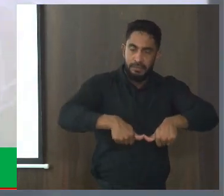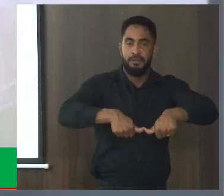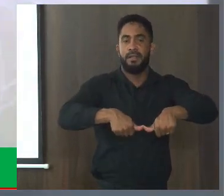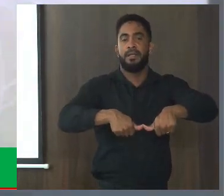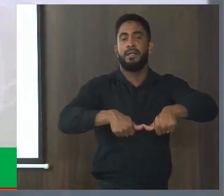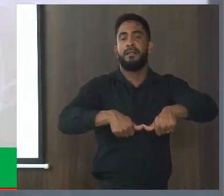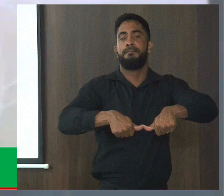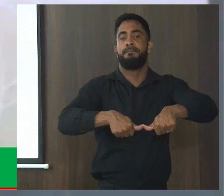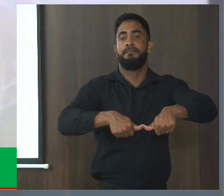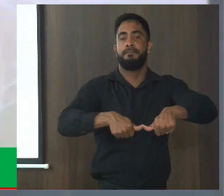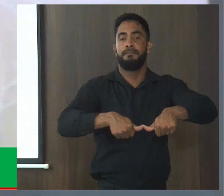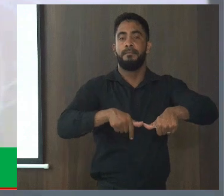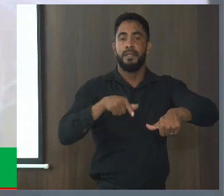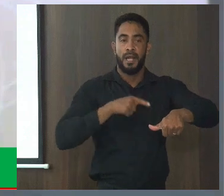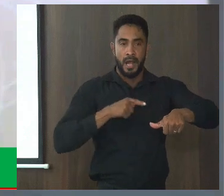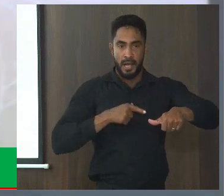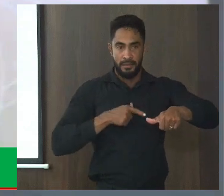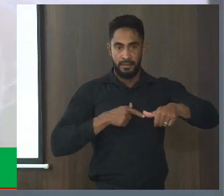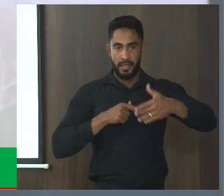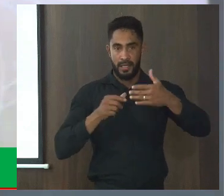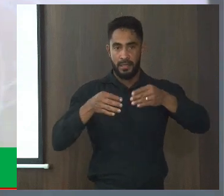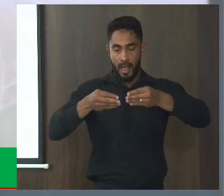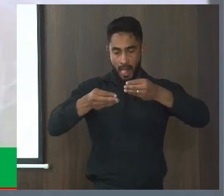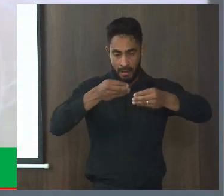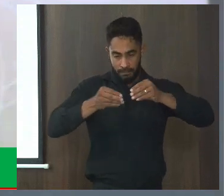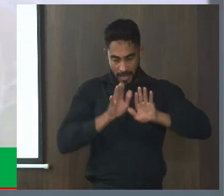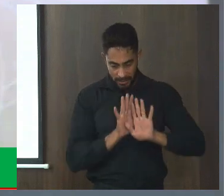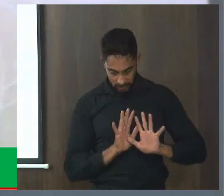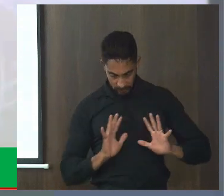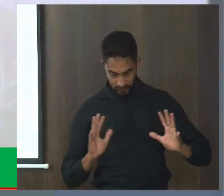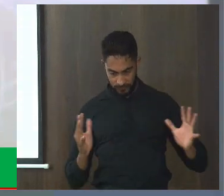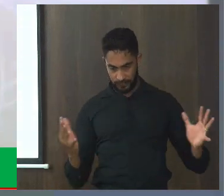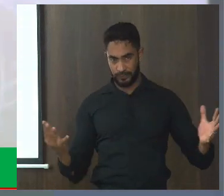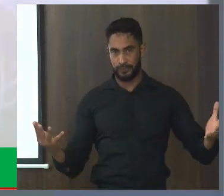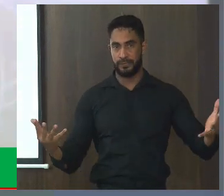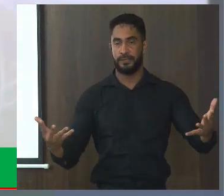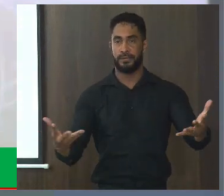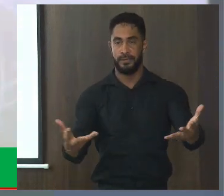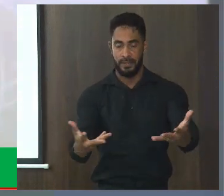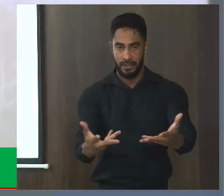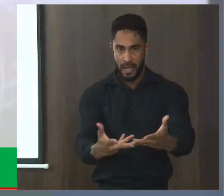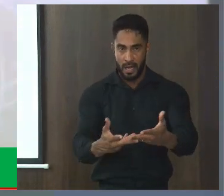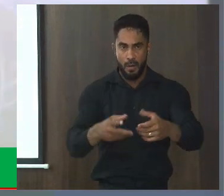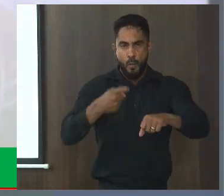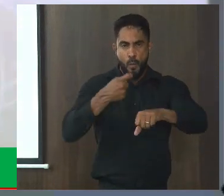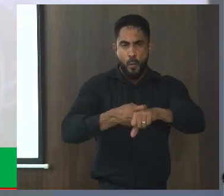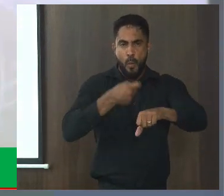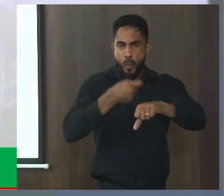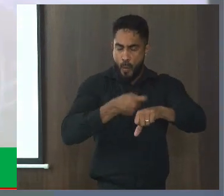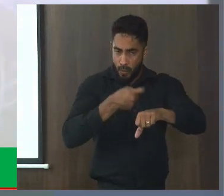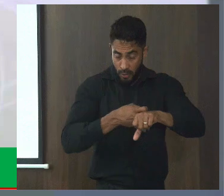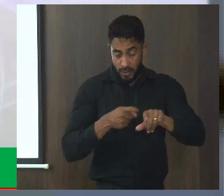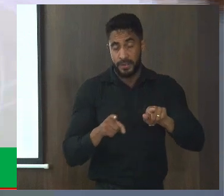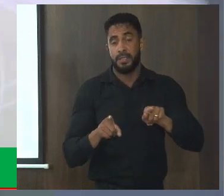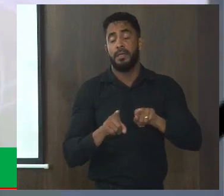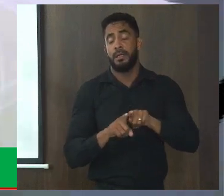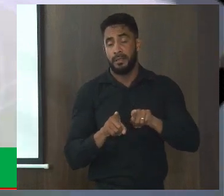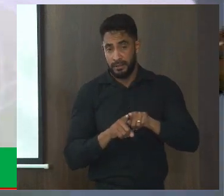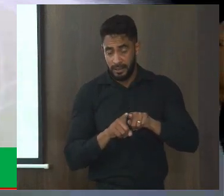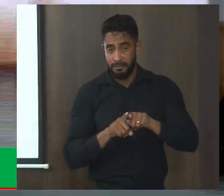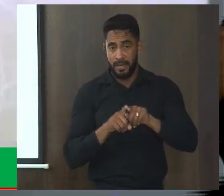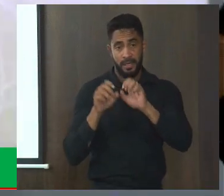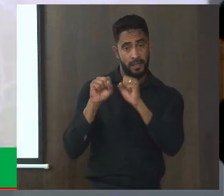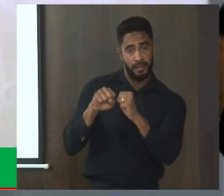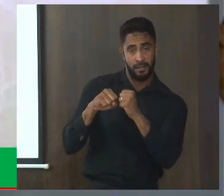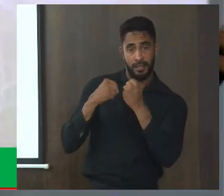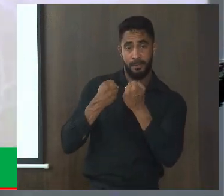fundo. Tem uma lona permeável, uma lona de várias micras, é uma lona bem grossa, que segura para